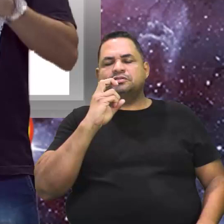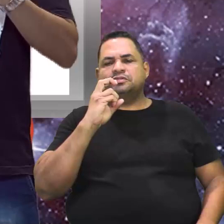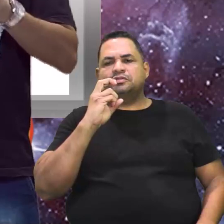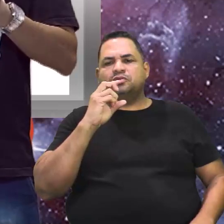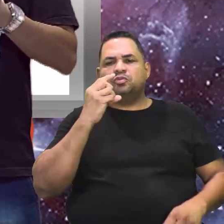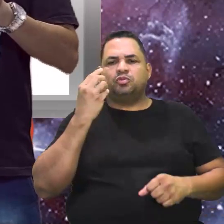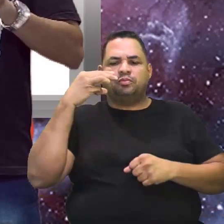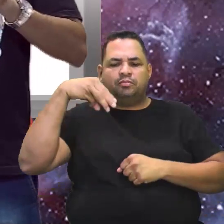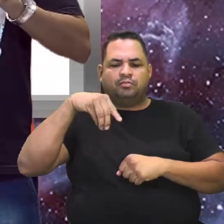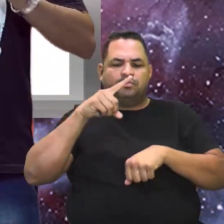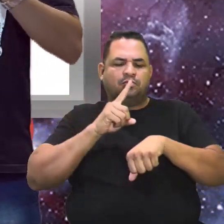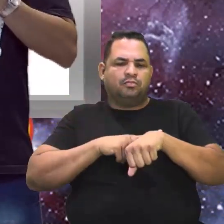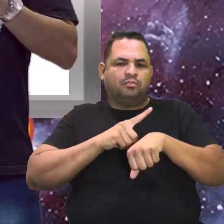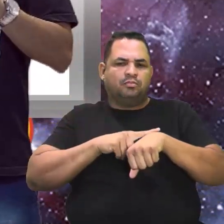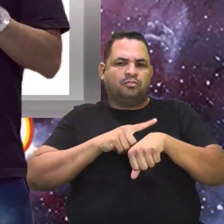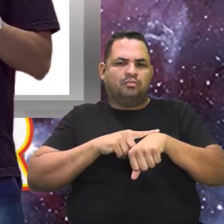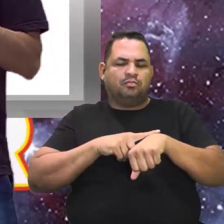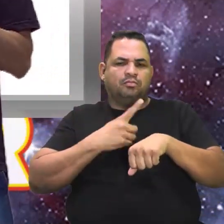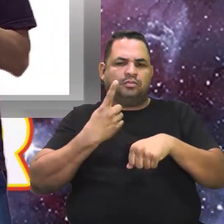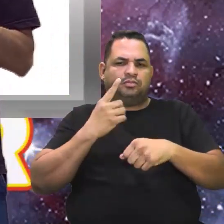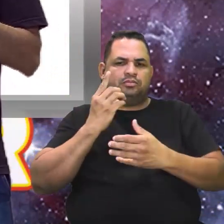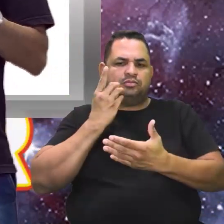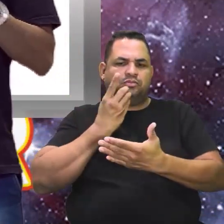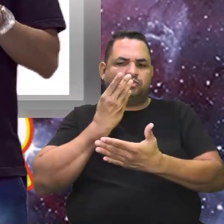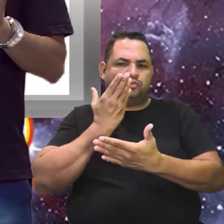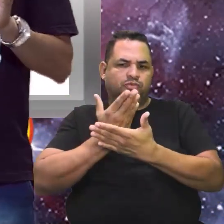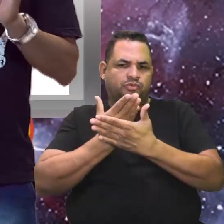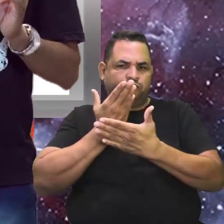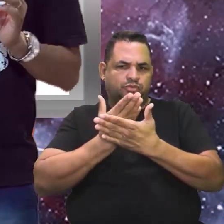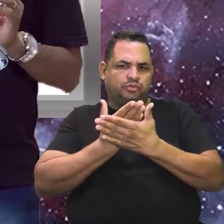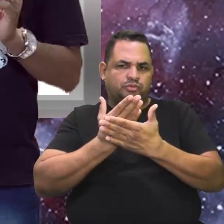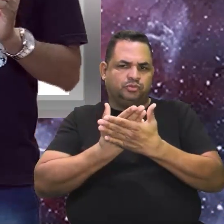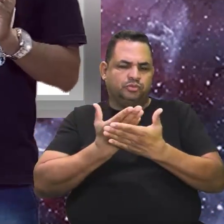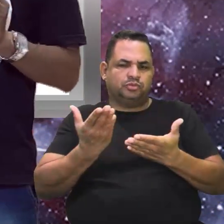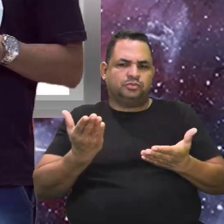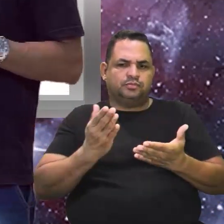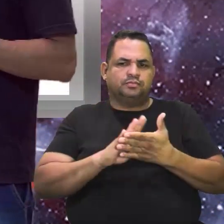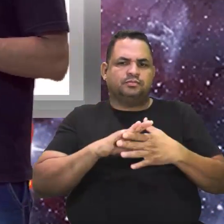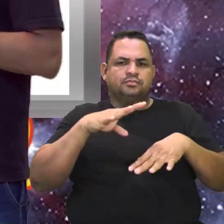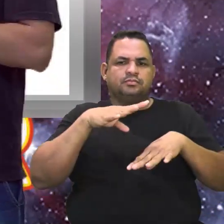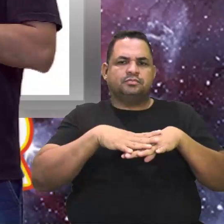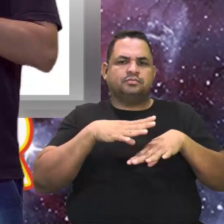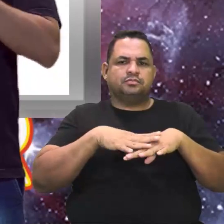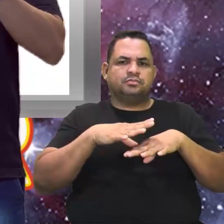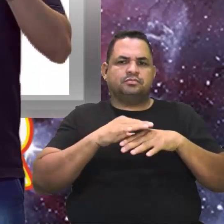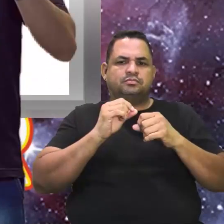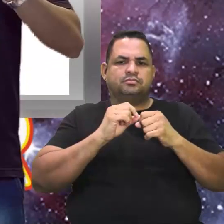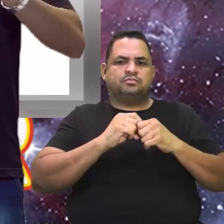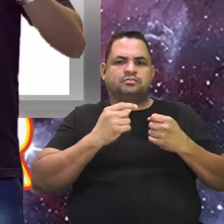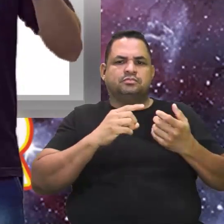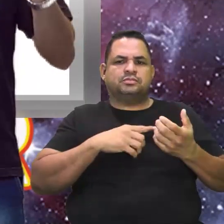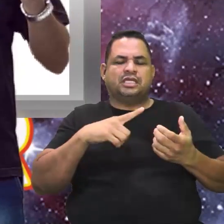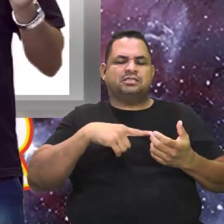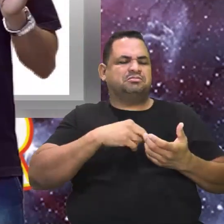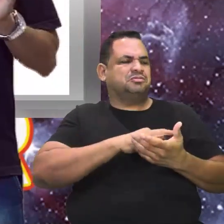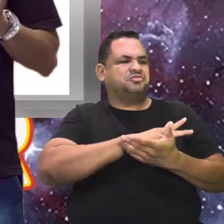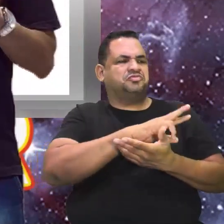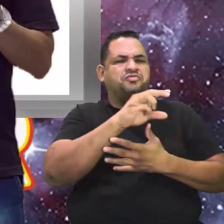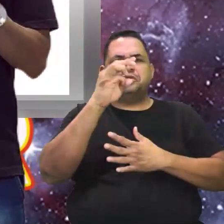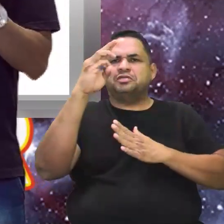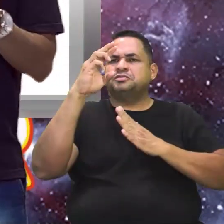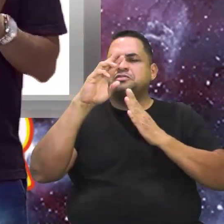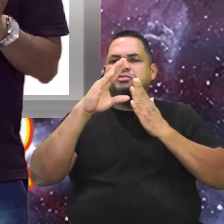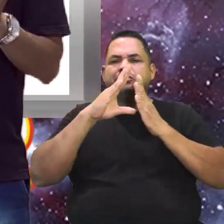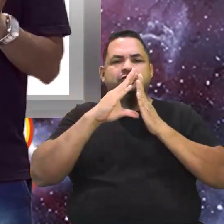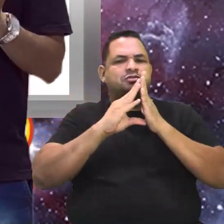estudos, 25, concentrado. E é o seguinte, vou estudar matemática. Matemática é muito amplo, tem muita coisa.